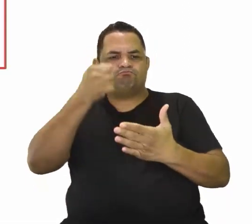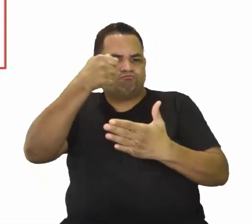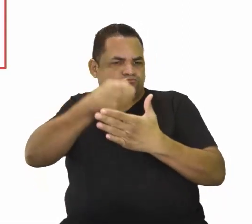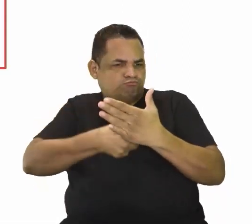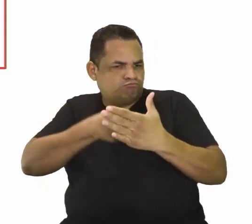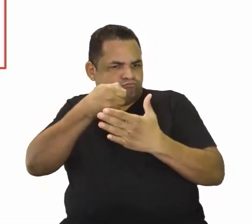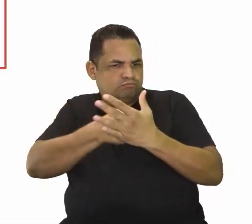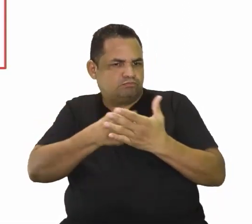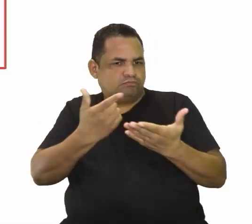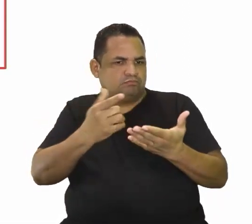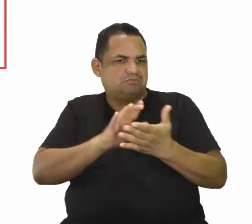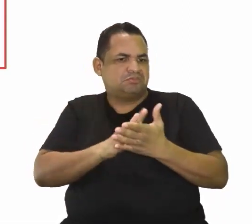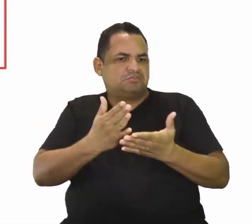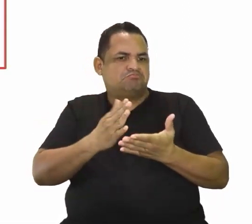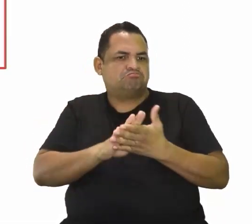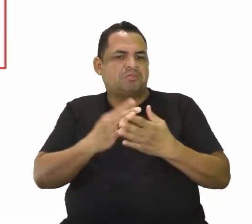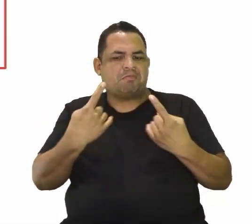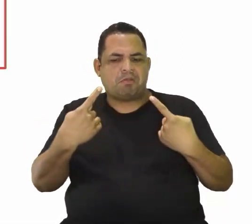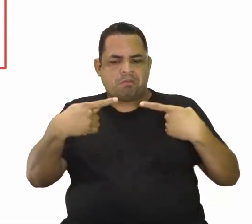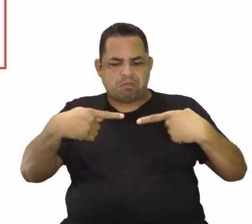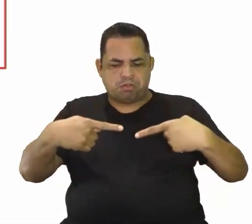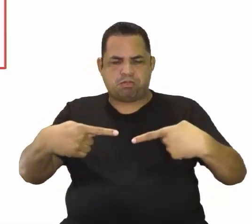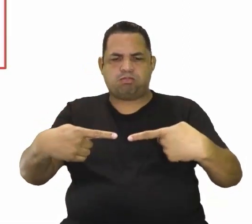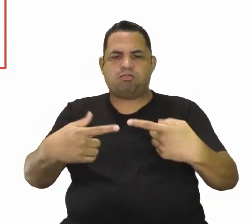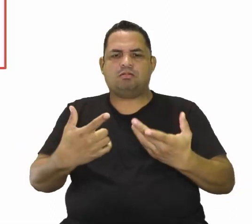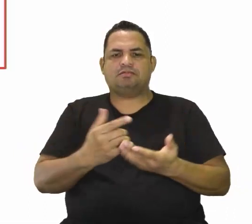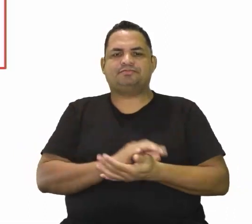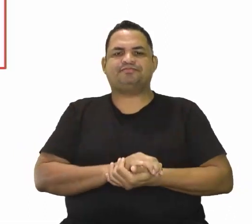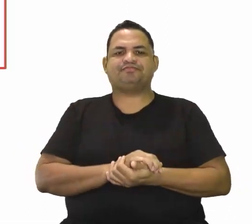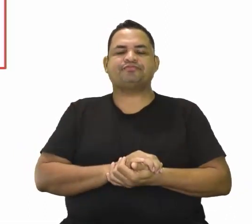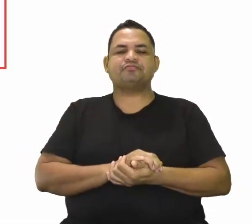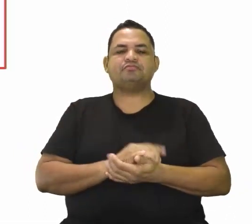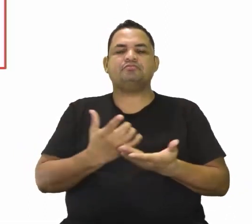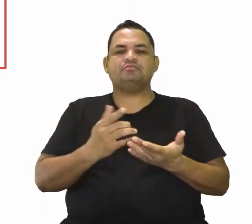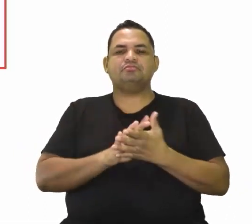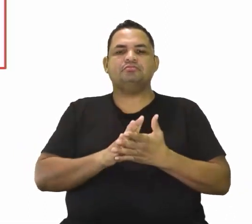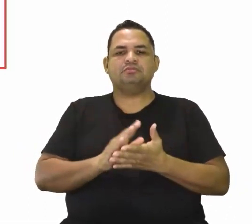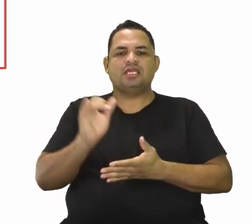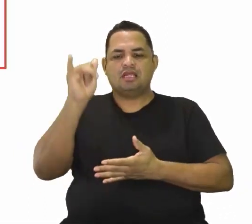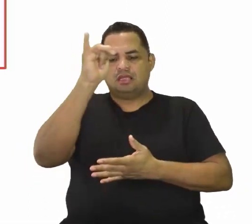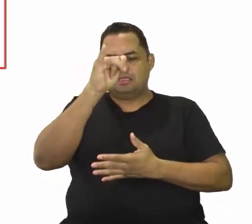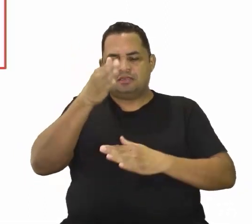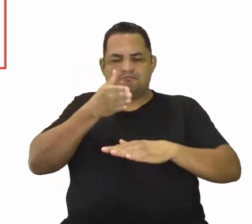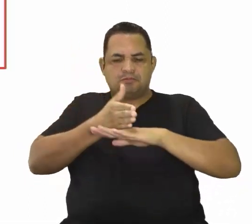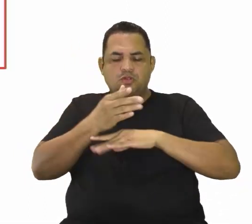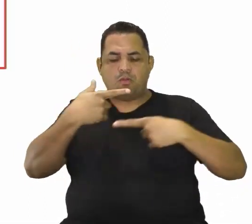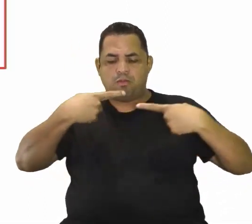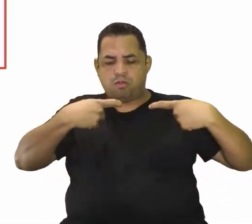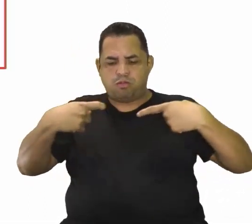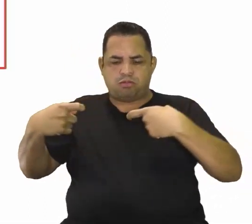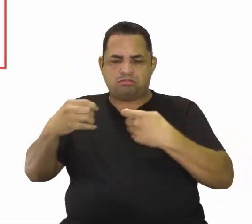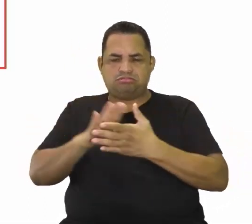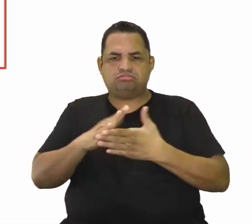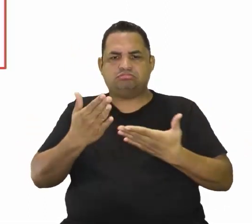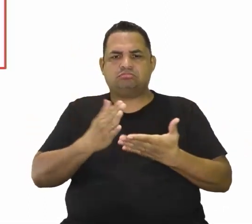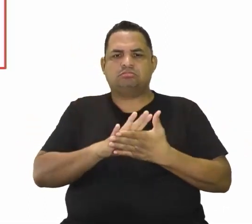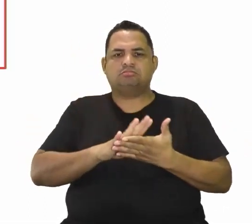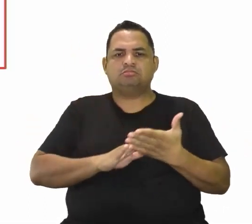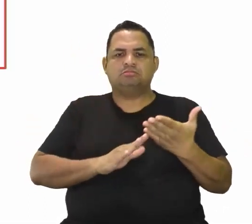enfrentar o saldo doloroso do conflito. Eu já falei também para vocês que a Itália entrou numa guerra de